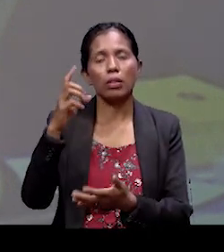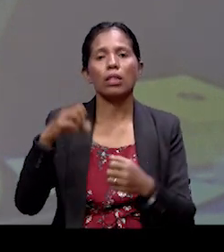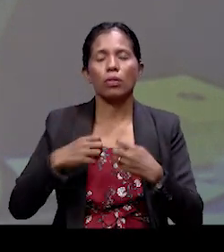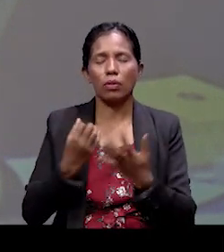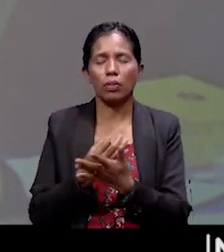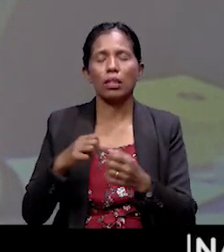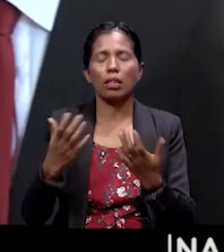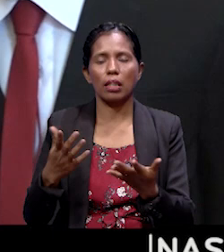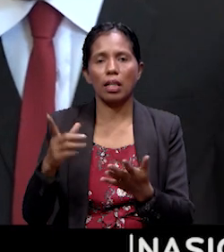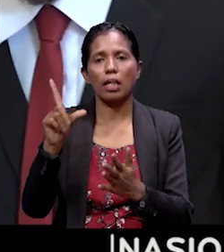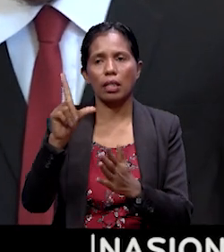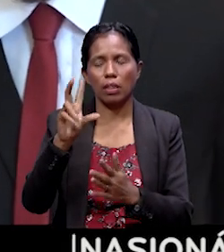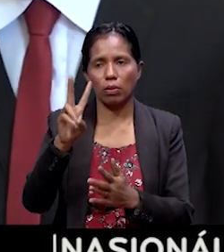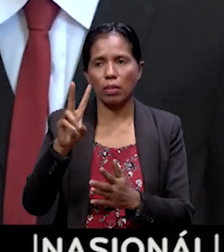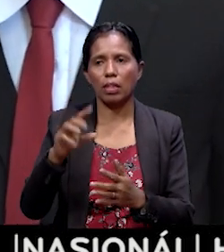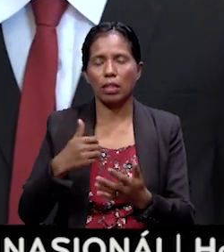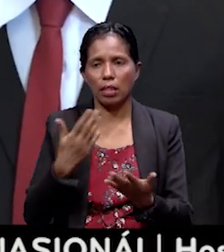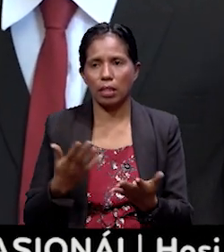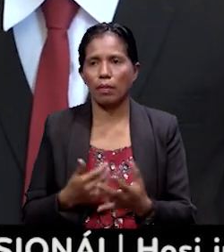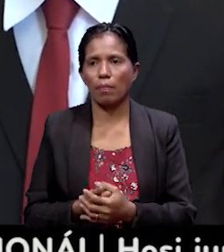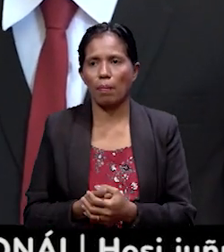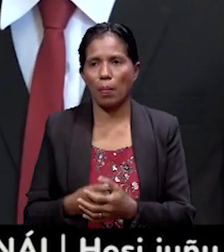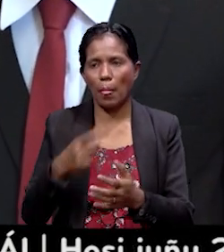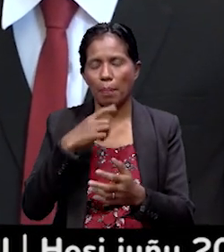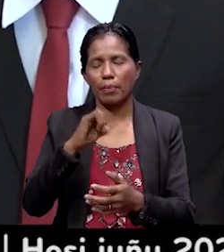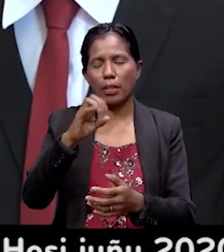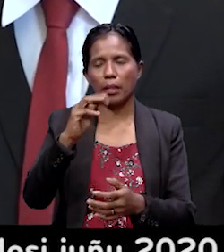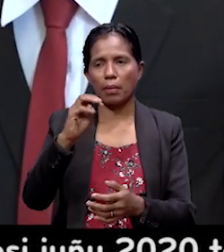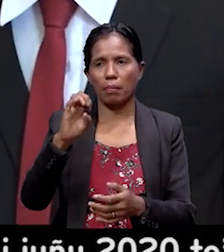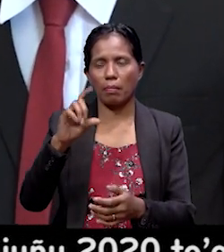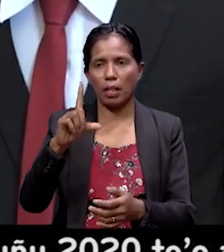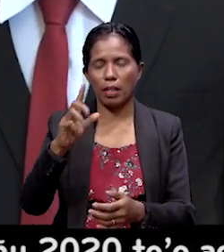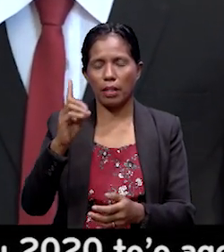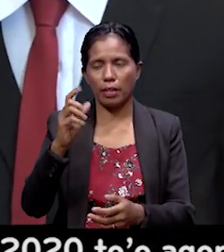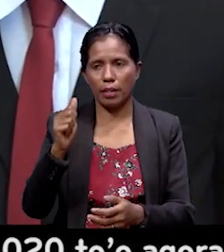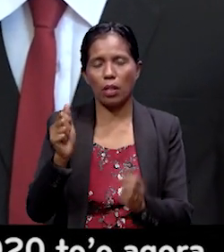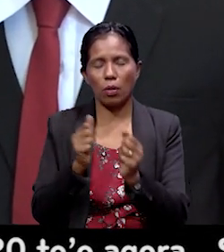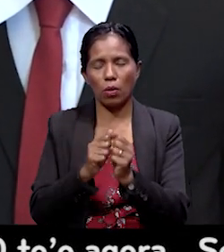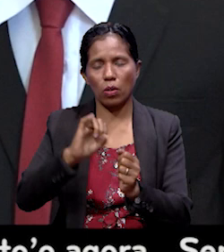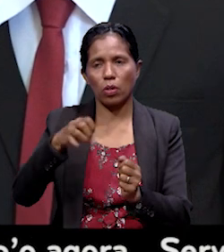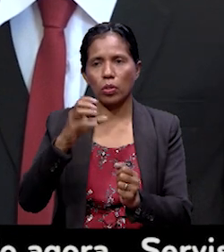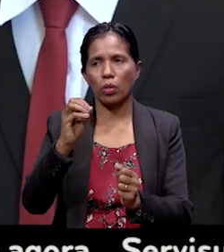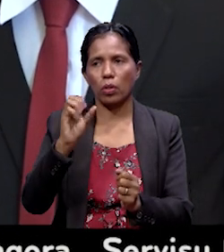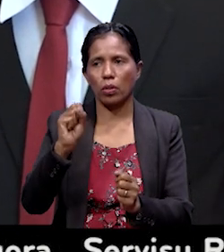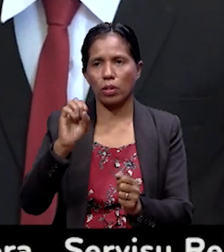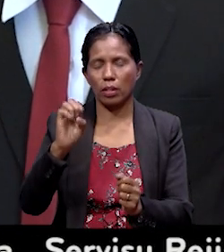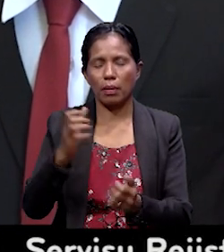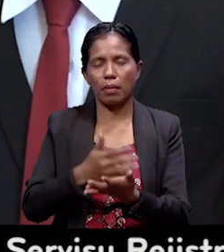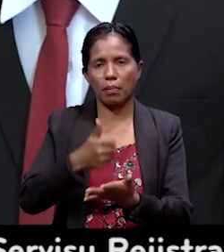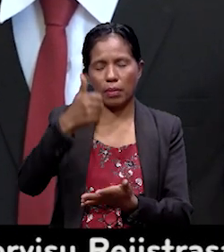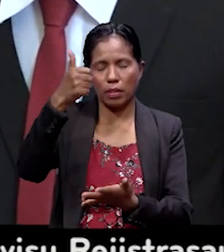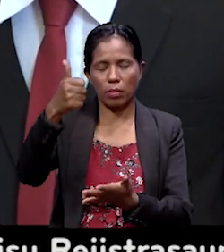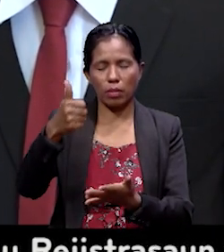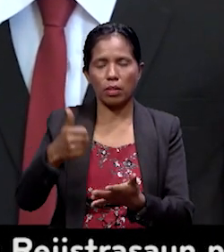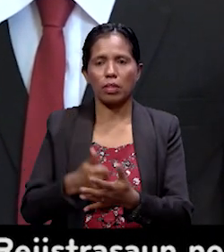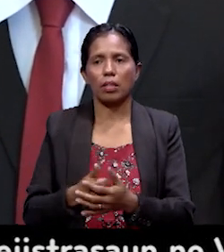atau plika leine. Atleta natação Imelda Felicita Belo, ho José da Silva Viegas, consegue manan ihe